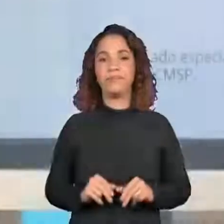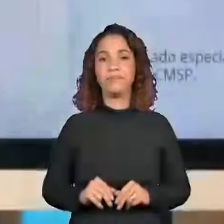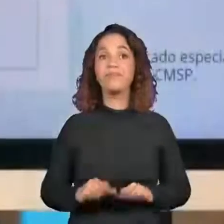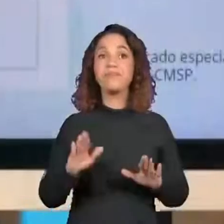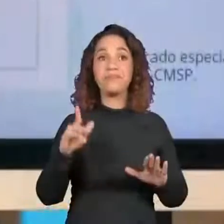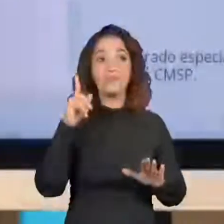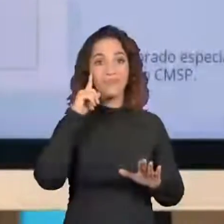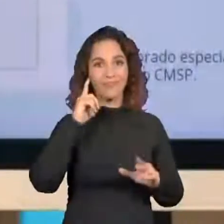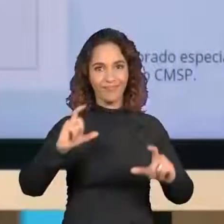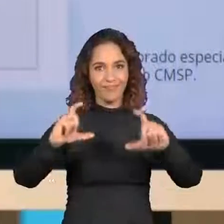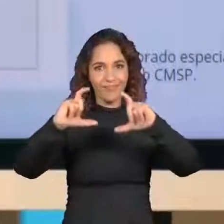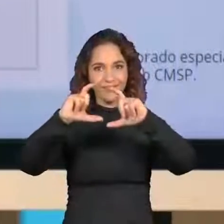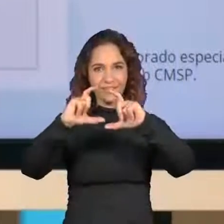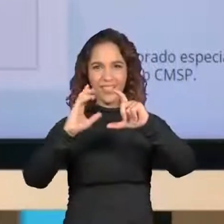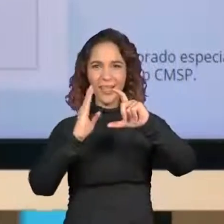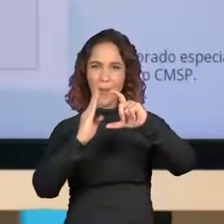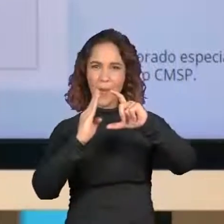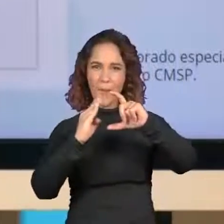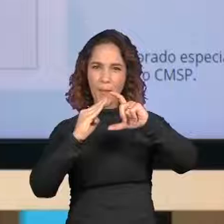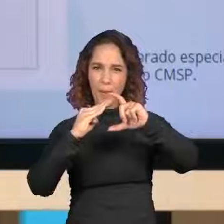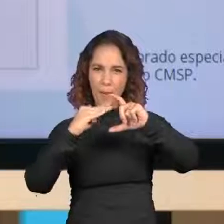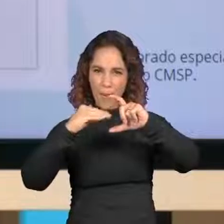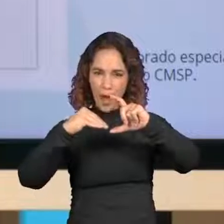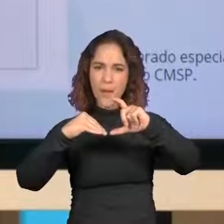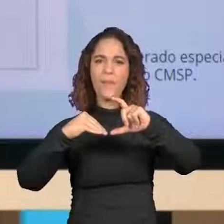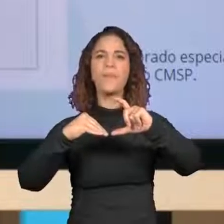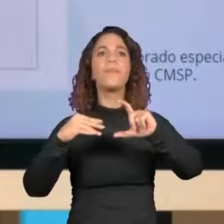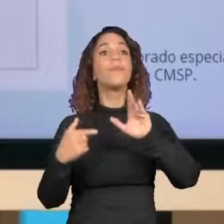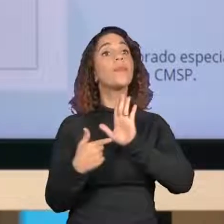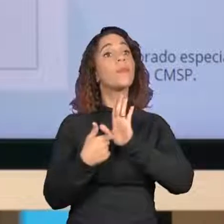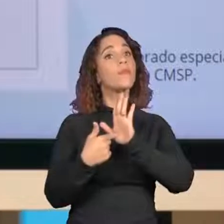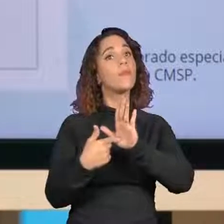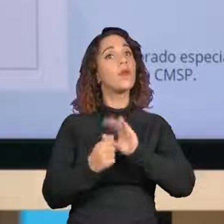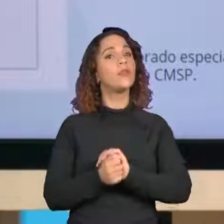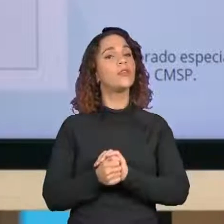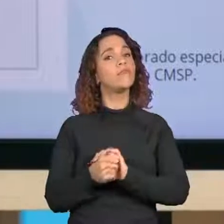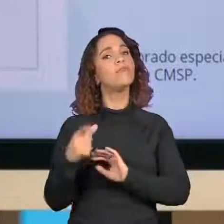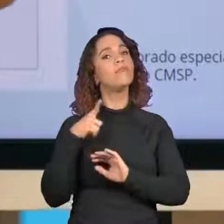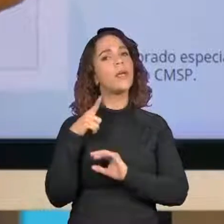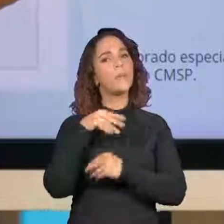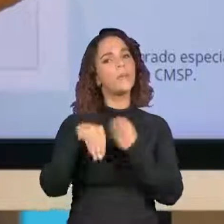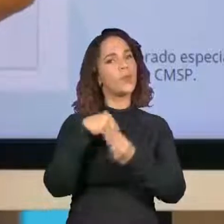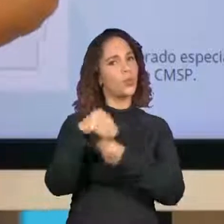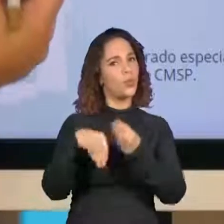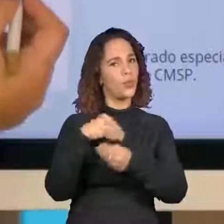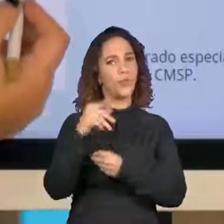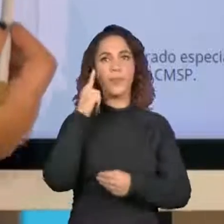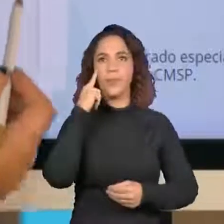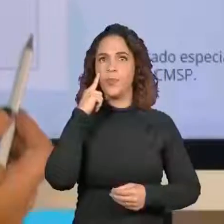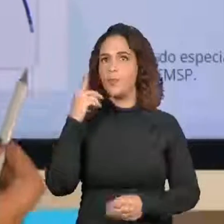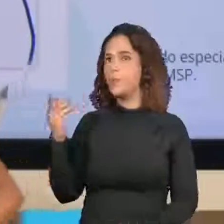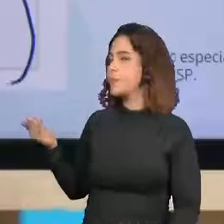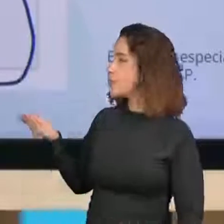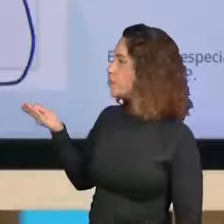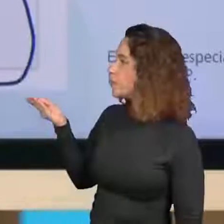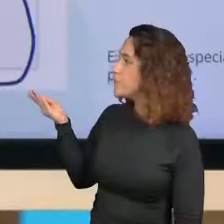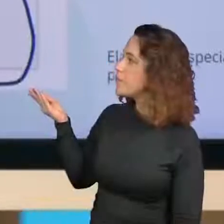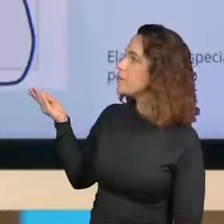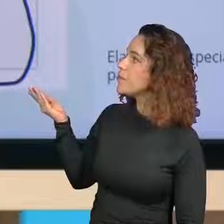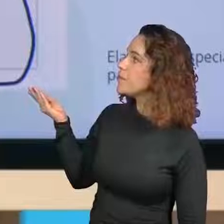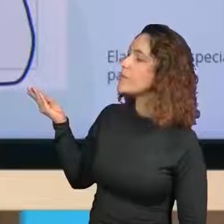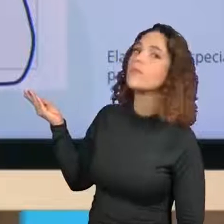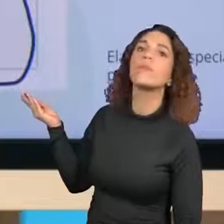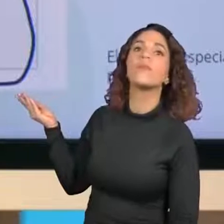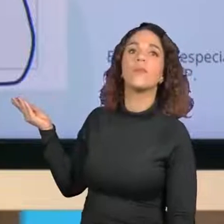um gráfico para vocês que ilustra essas misturas. Aqui, nesse gráfico, eu tenho